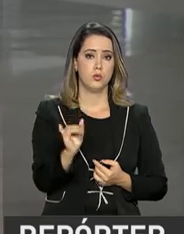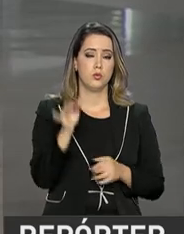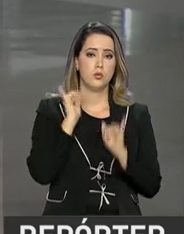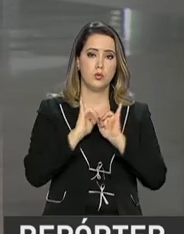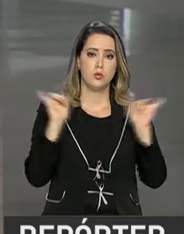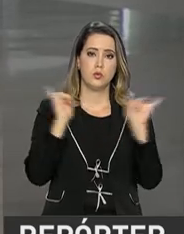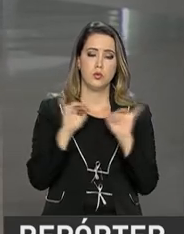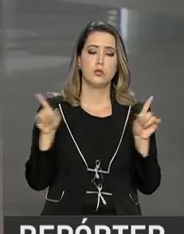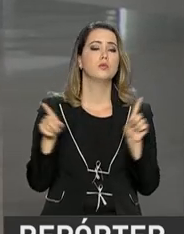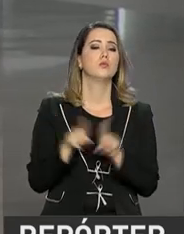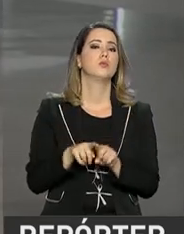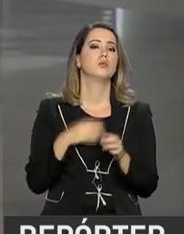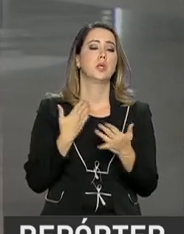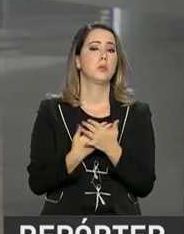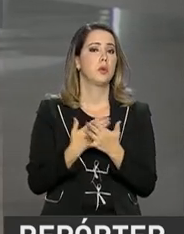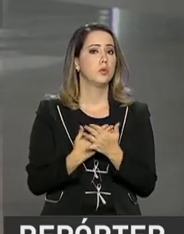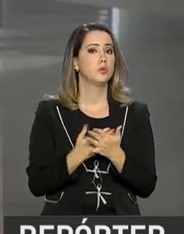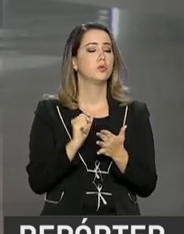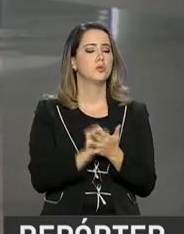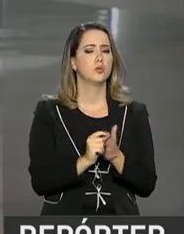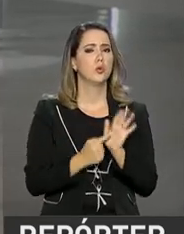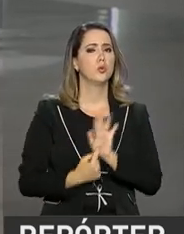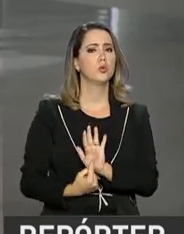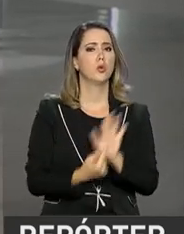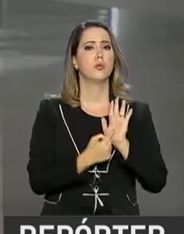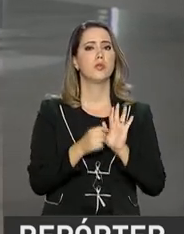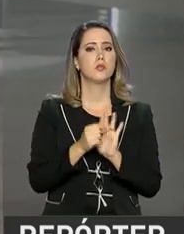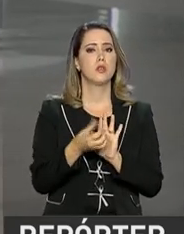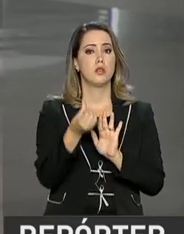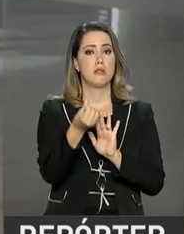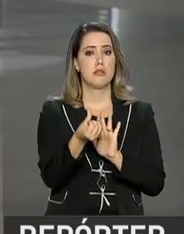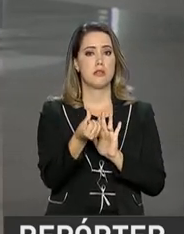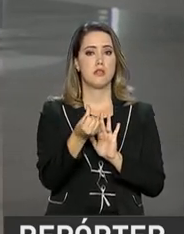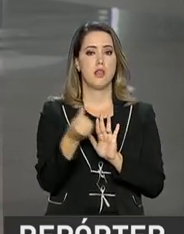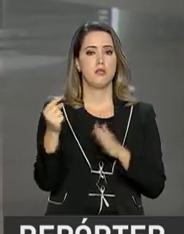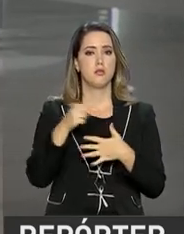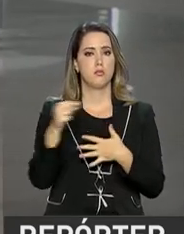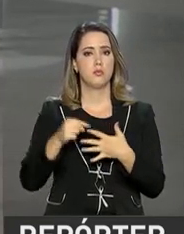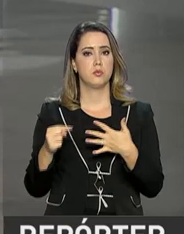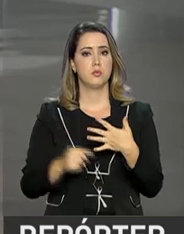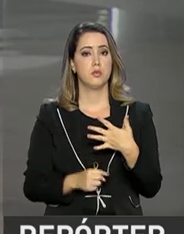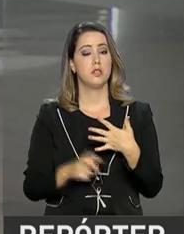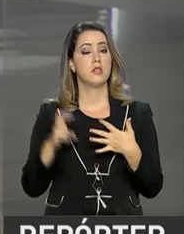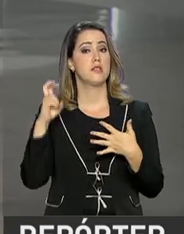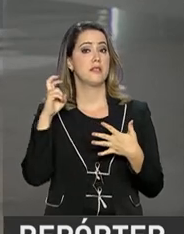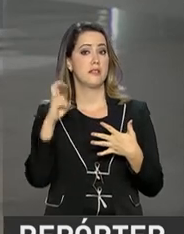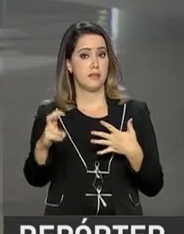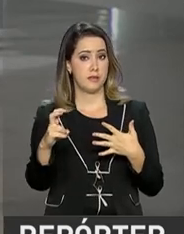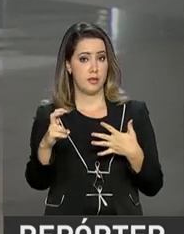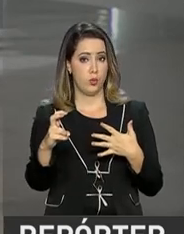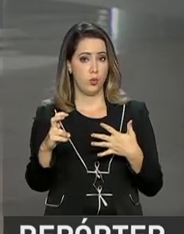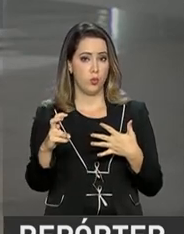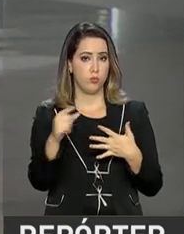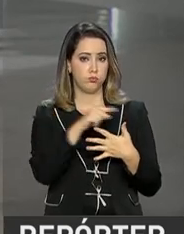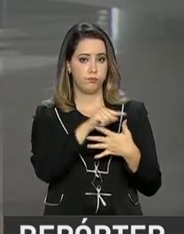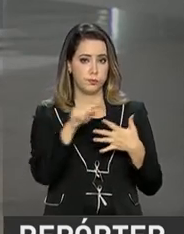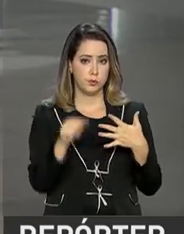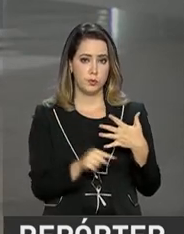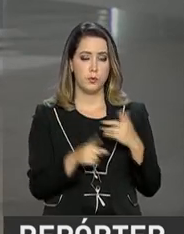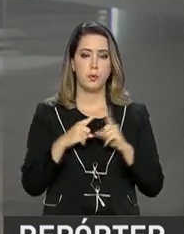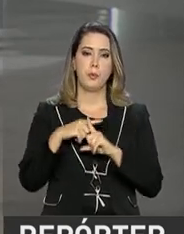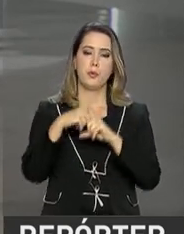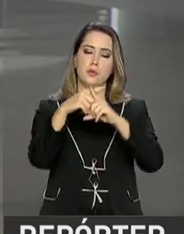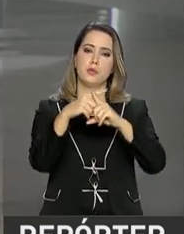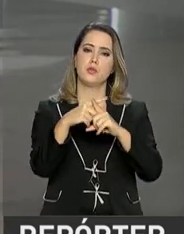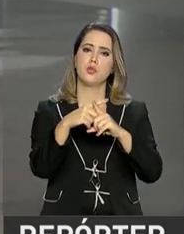divulgou também um estudo nesse estudo existem seis indicadores e cinco deles mostraram uma variação positiva